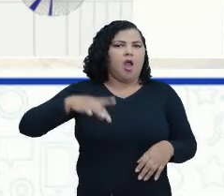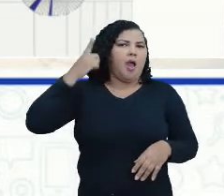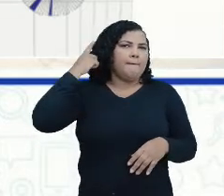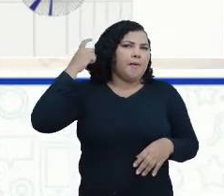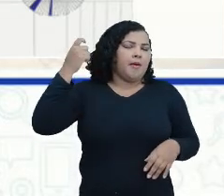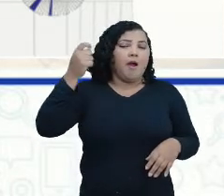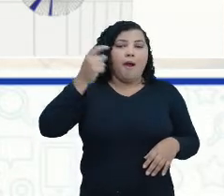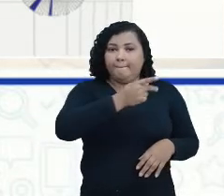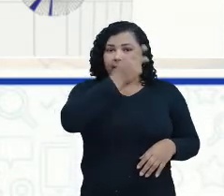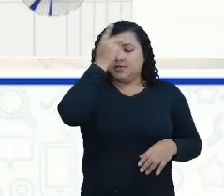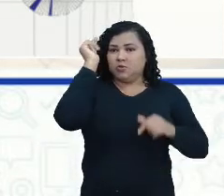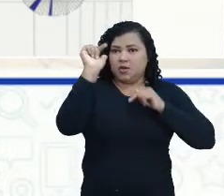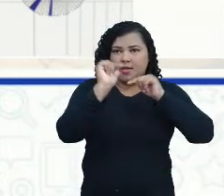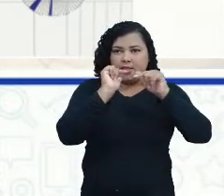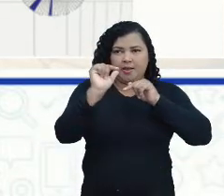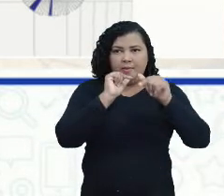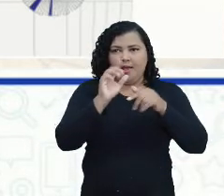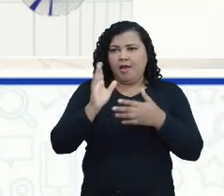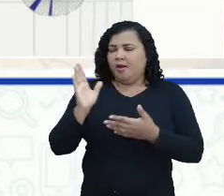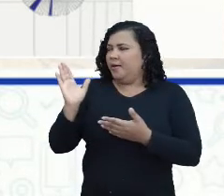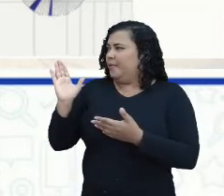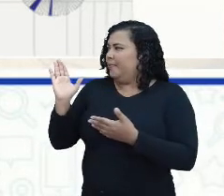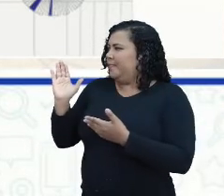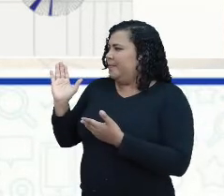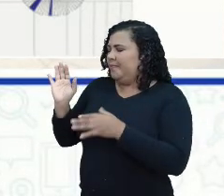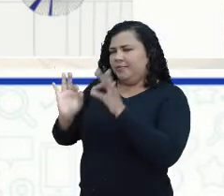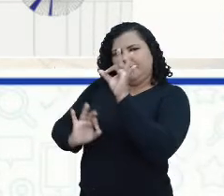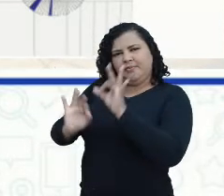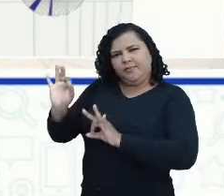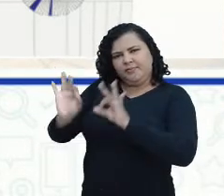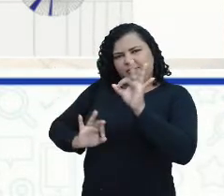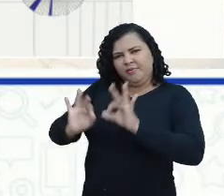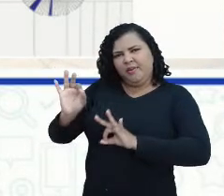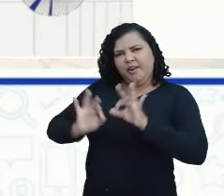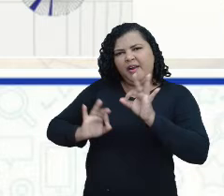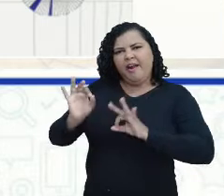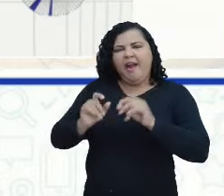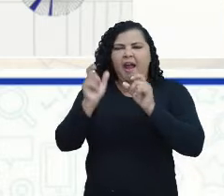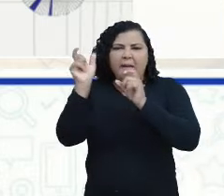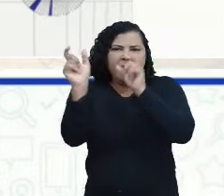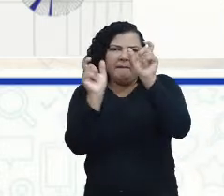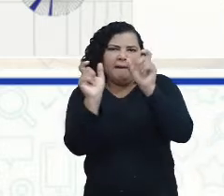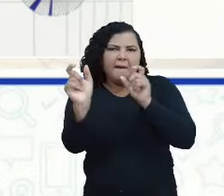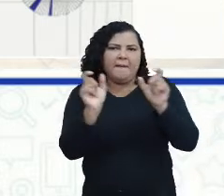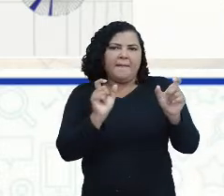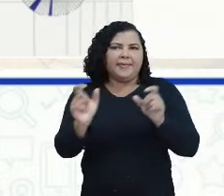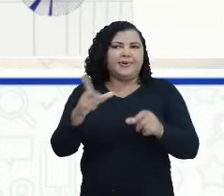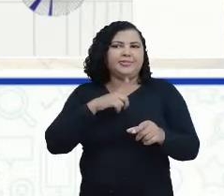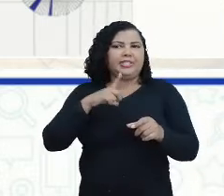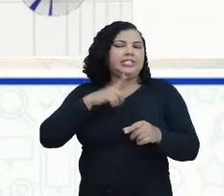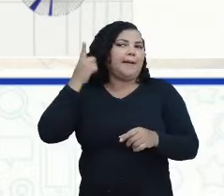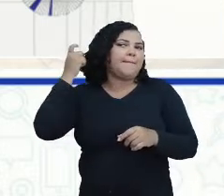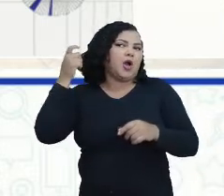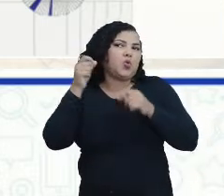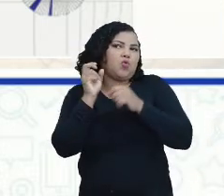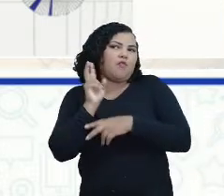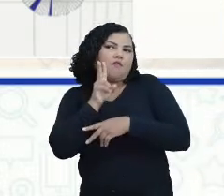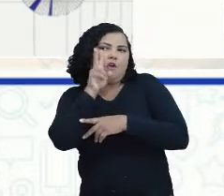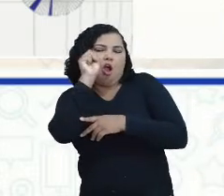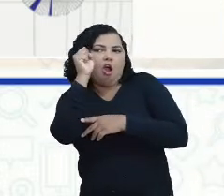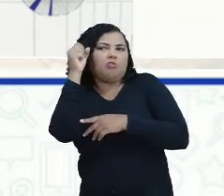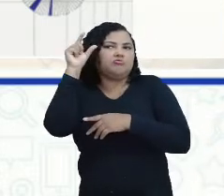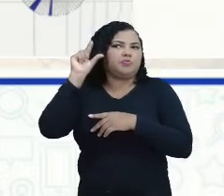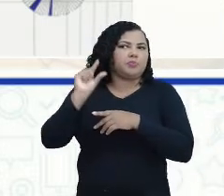que trabalha com isso, ele foi mapeando, ele foi colocando legendas, né? Onde havia mais som, menos som,